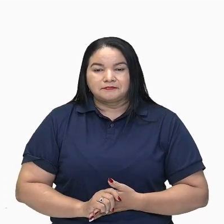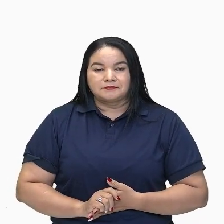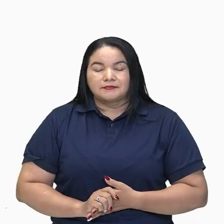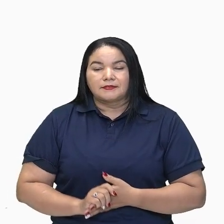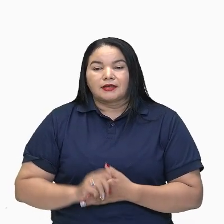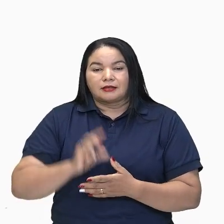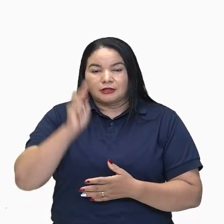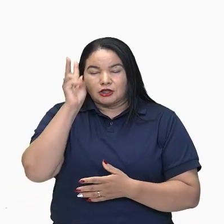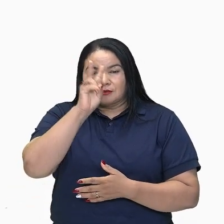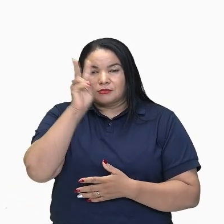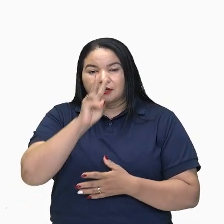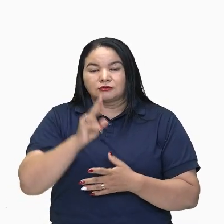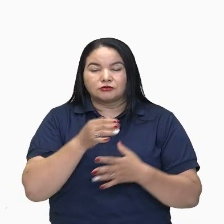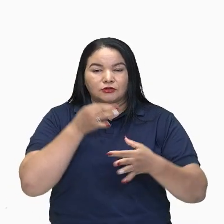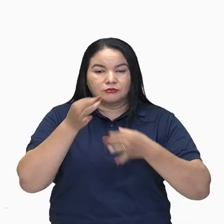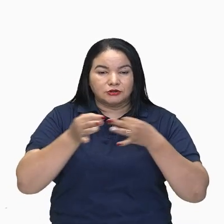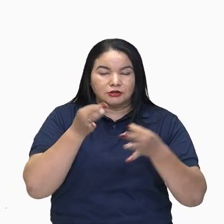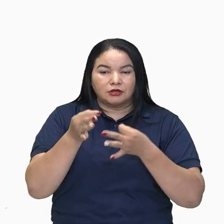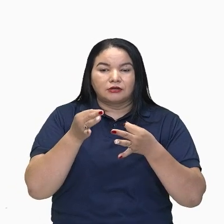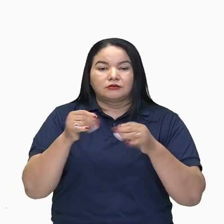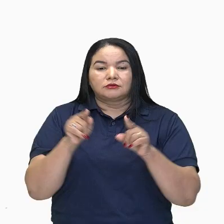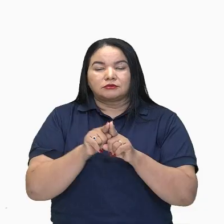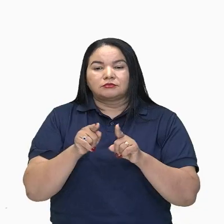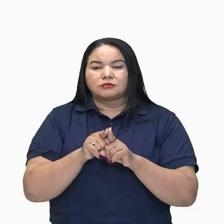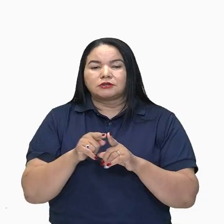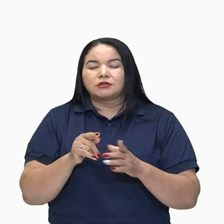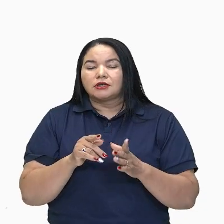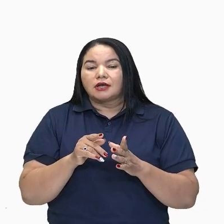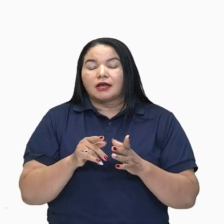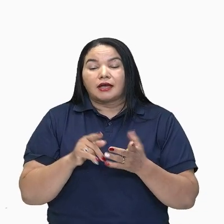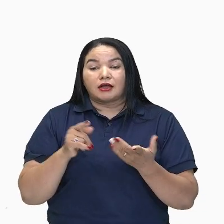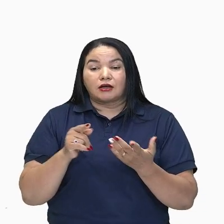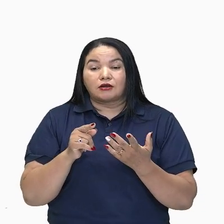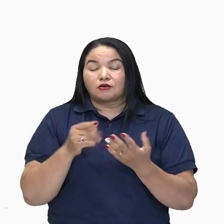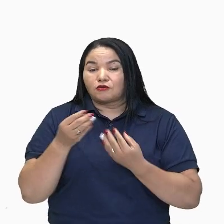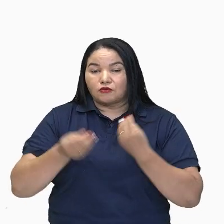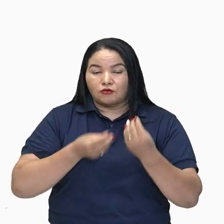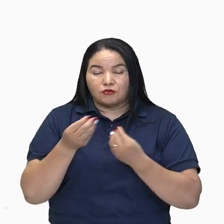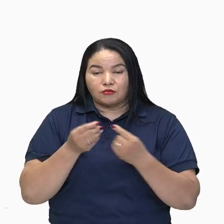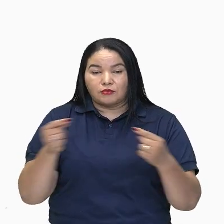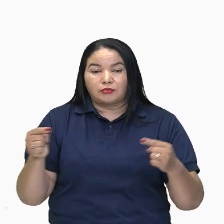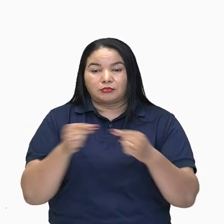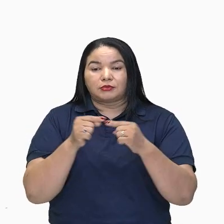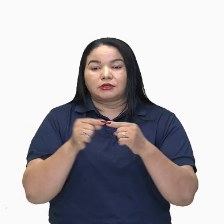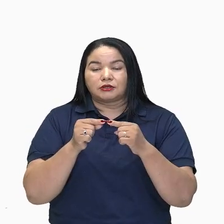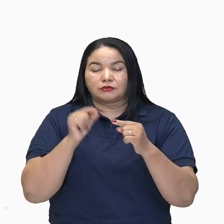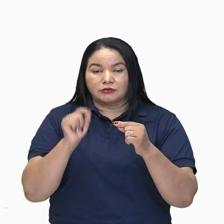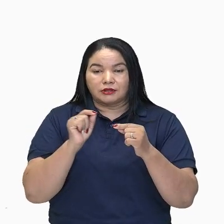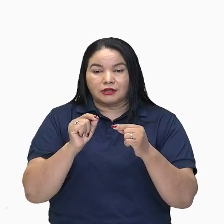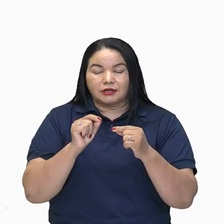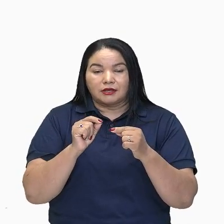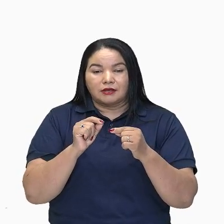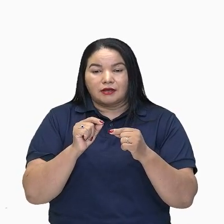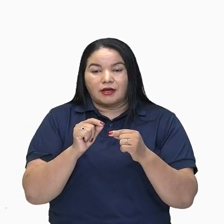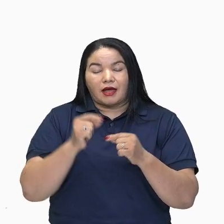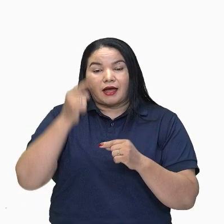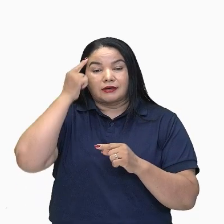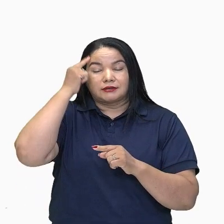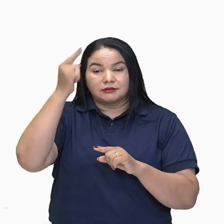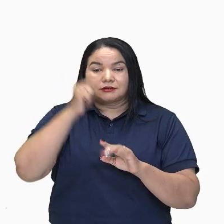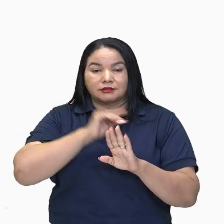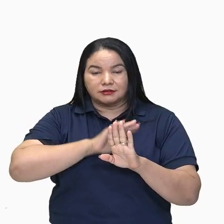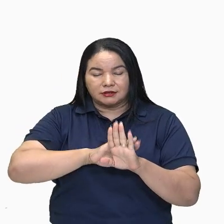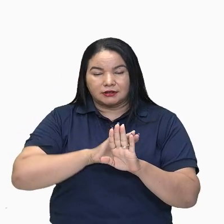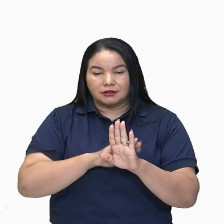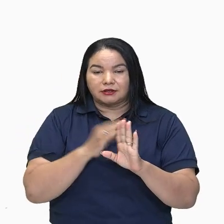que a opinião, posicionamento, ponto de vista são as formas como nós podemos chamar exatamente essa ideia principal, a ideia que é defendida